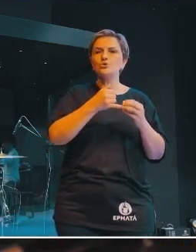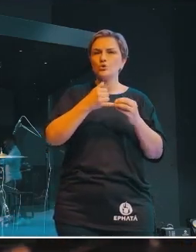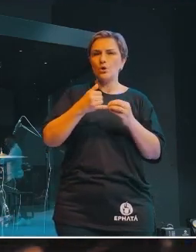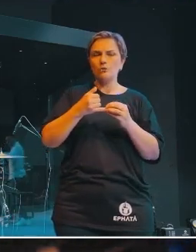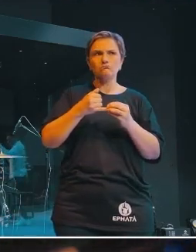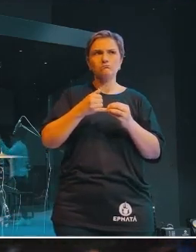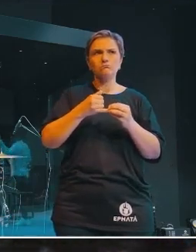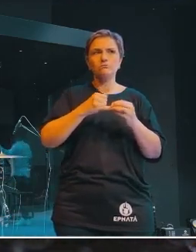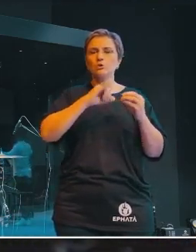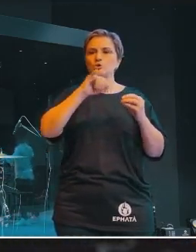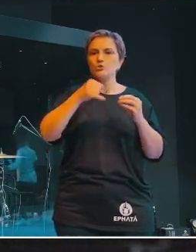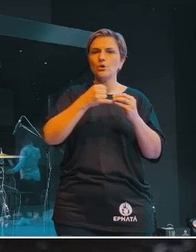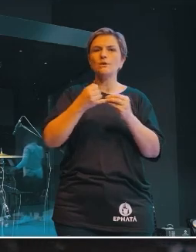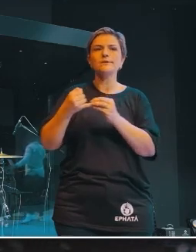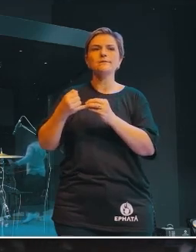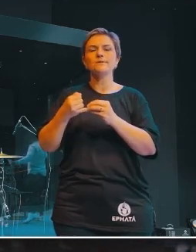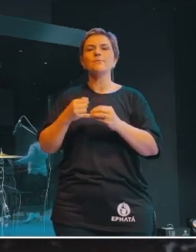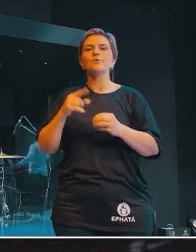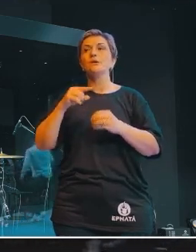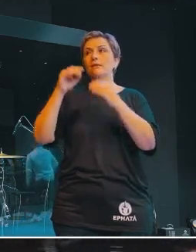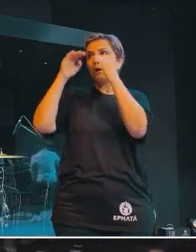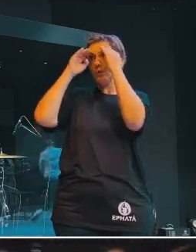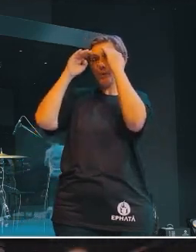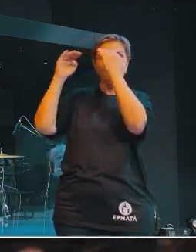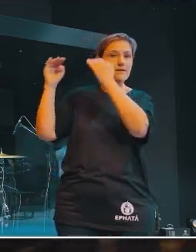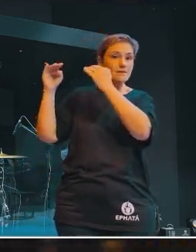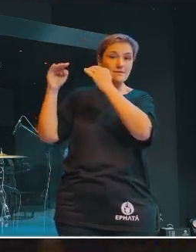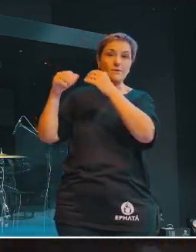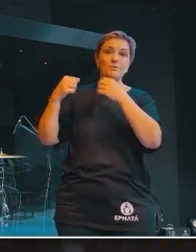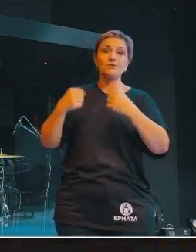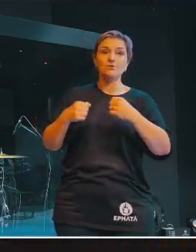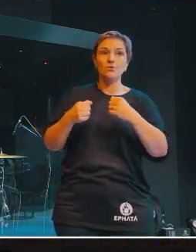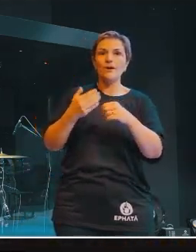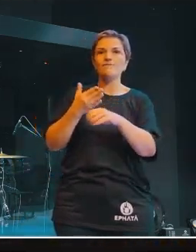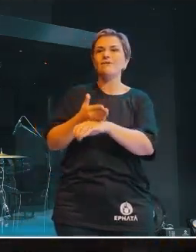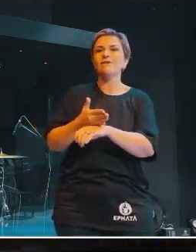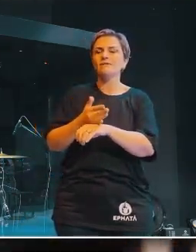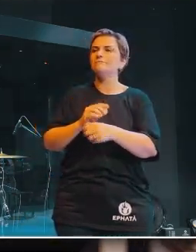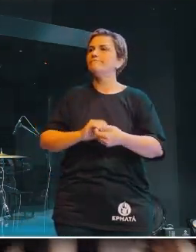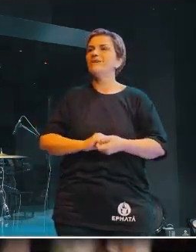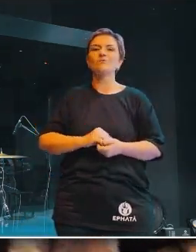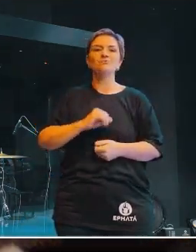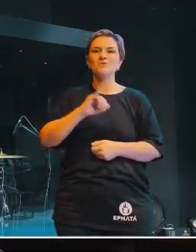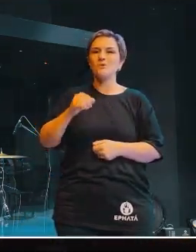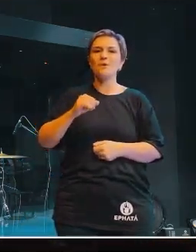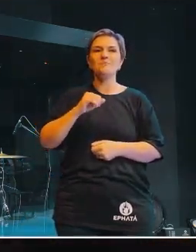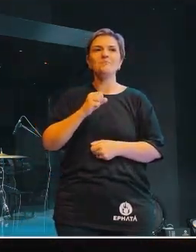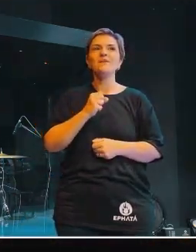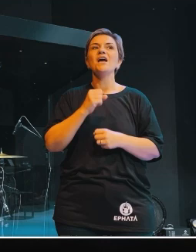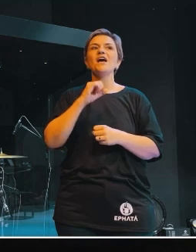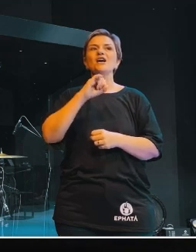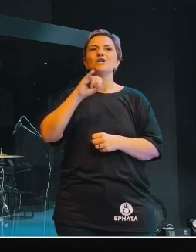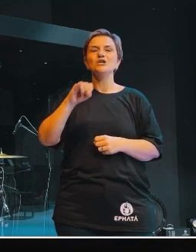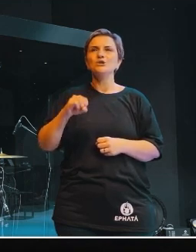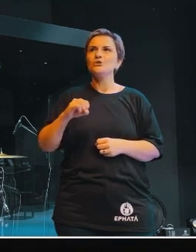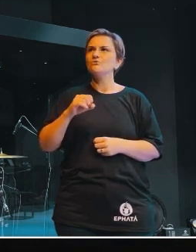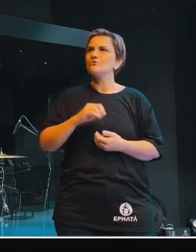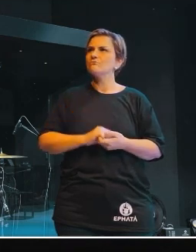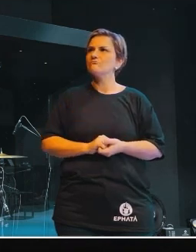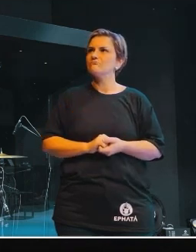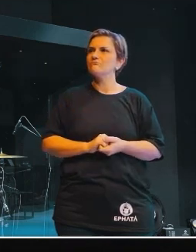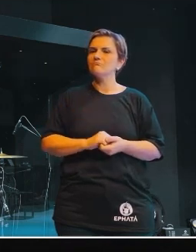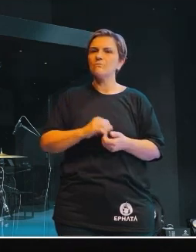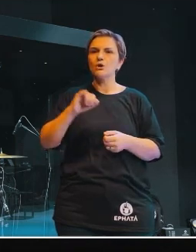teve que enfrentar uma tempestade. Pastor, qual é a diferença dos dois? Eu te respondo, eu te explico. É que quando você está